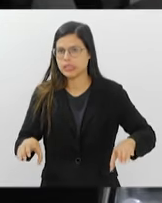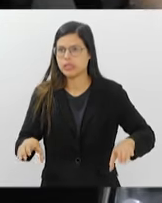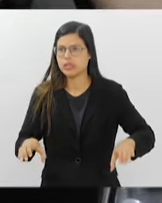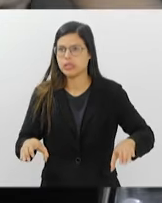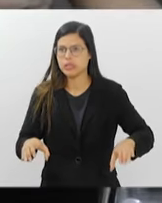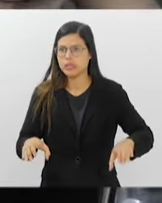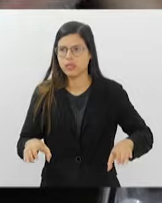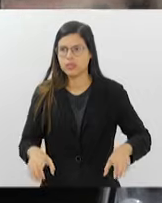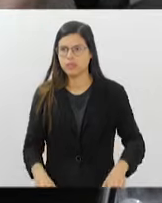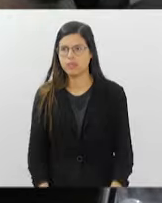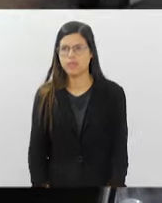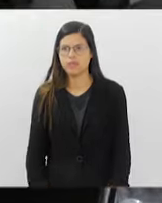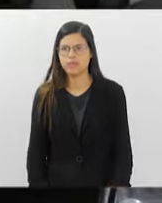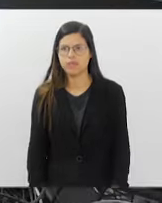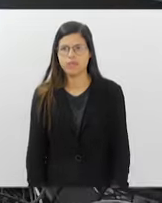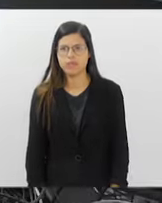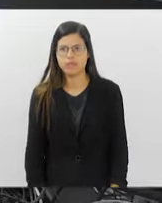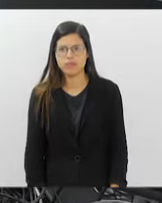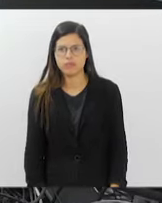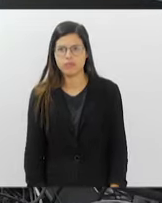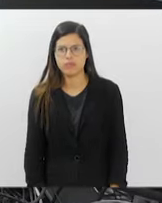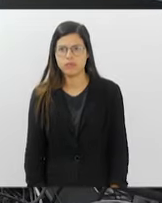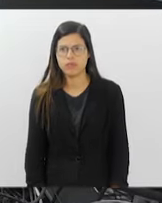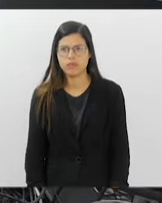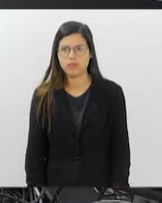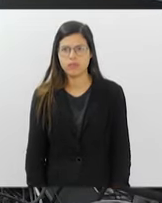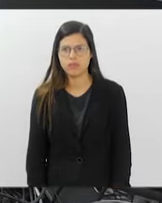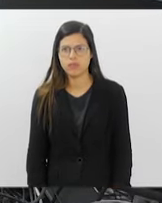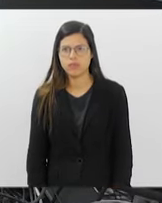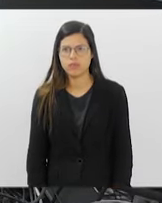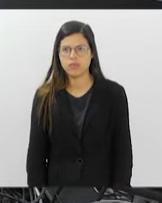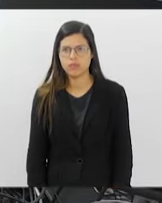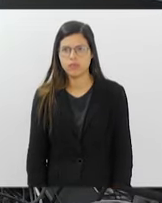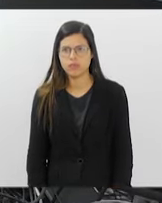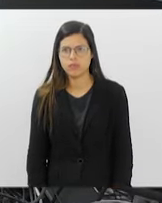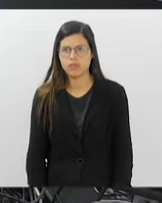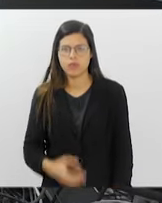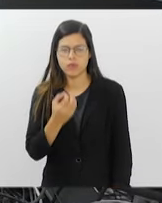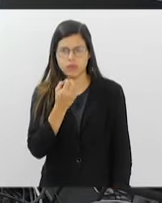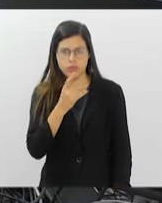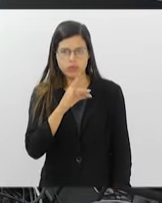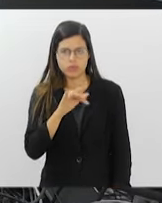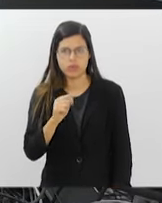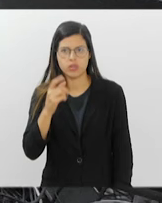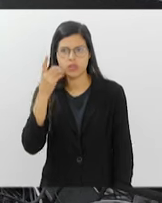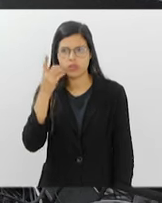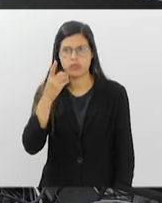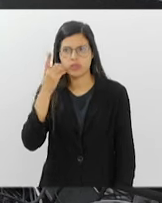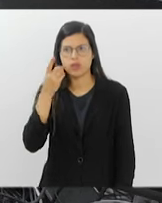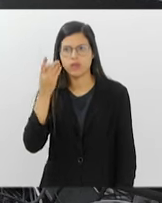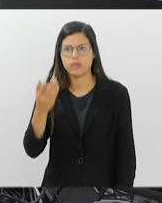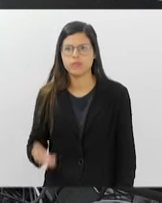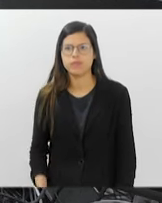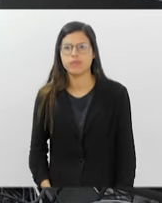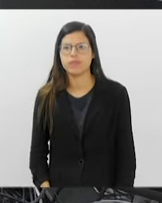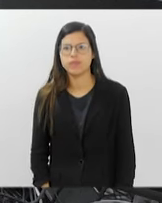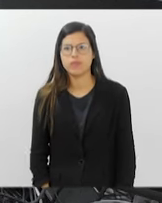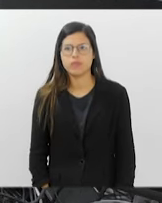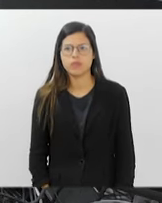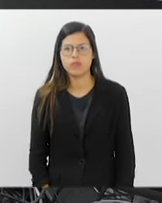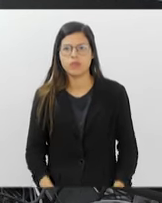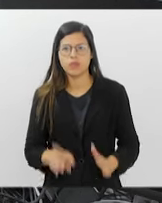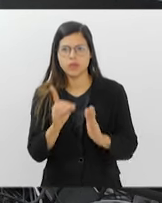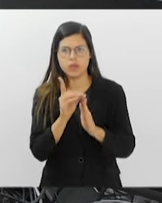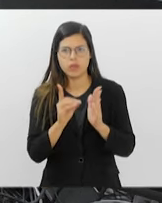bem aí Quem pode responder de acordo com bo Bom dia Deputado bos Deputados de acordo com o